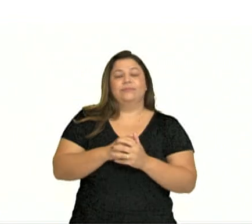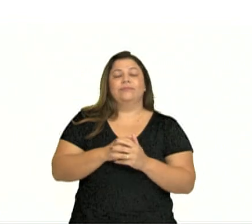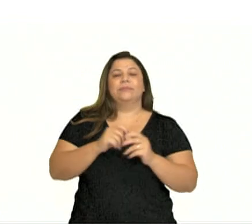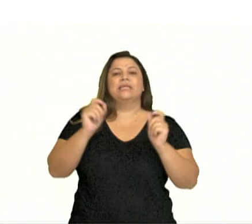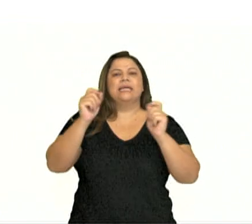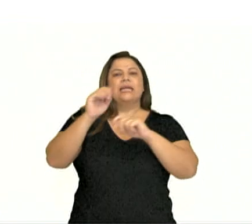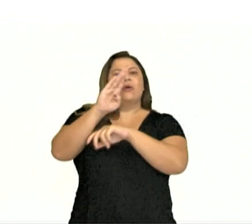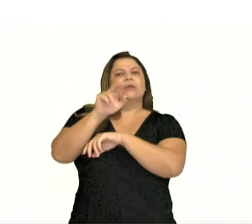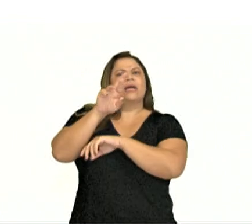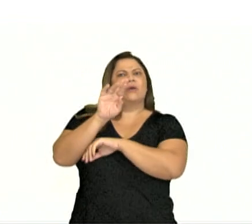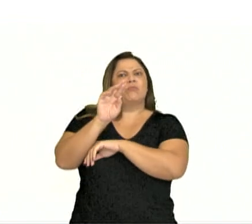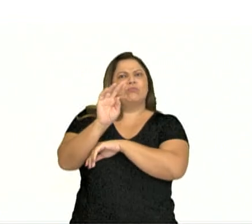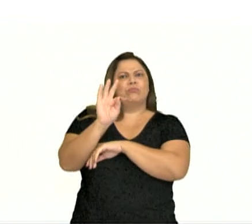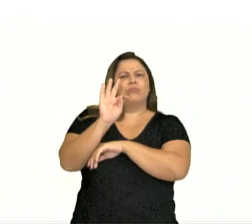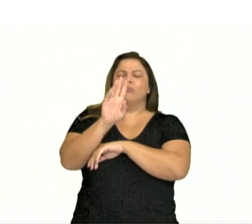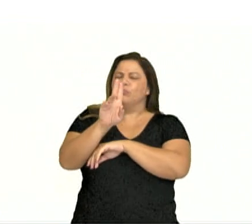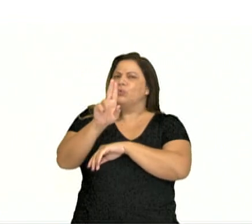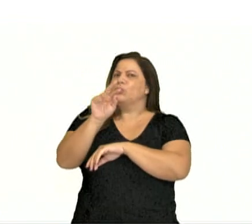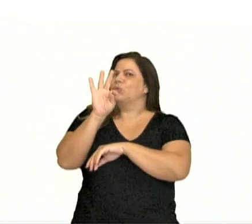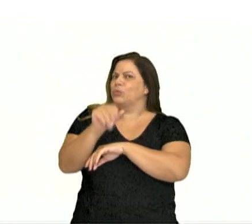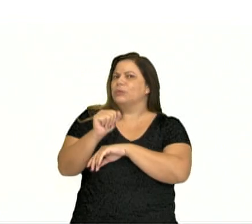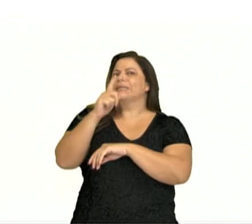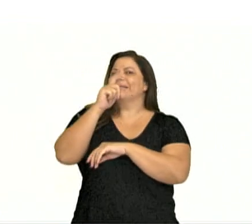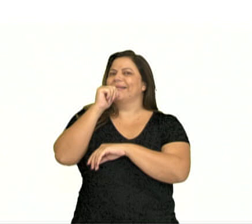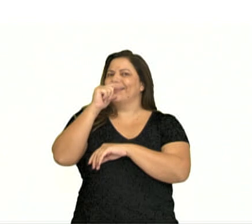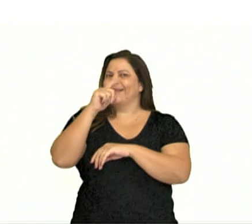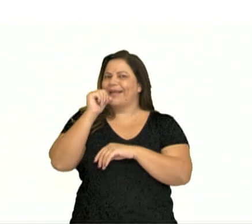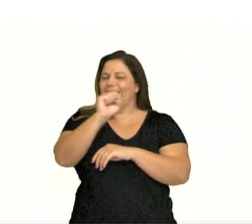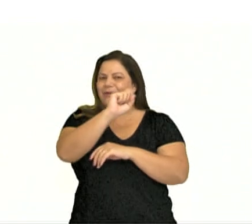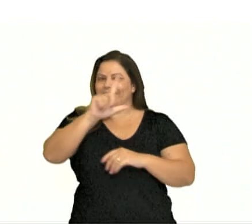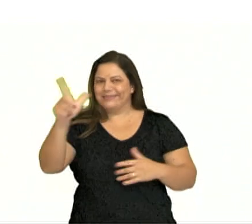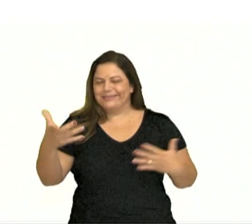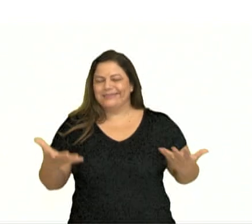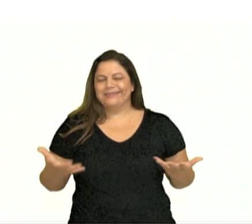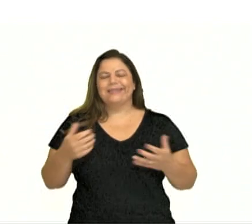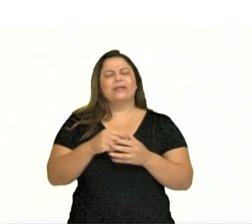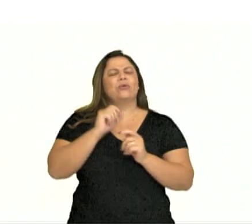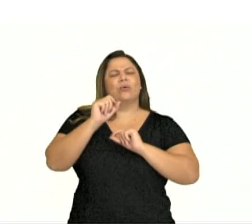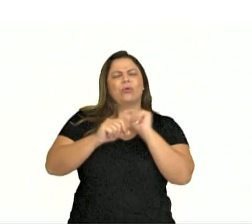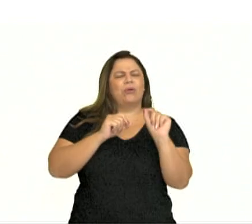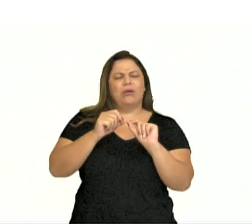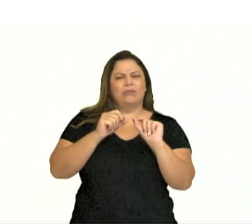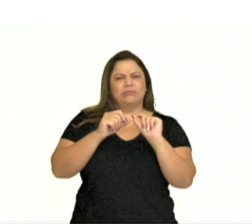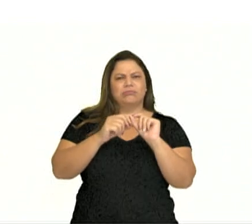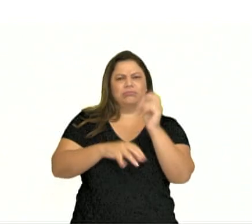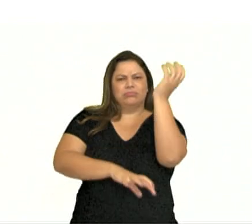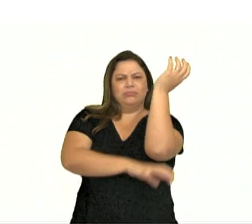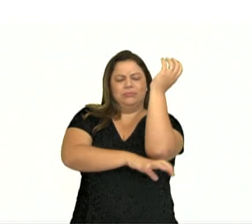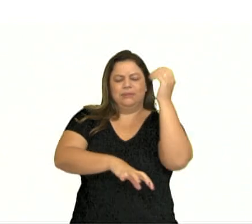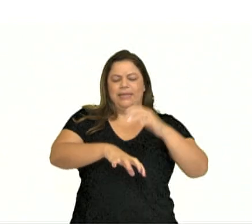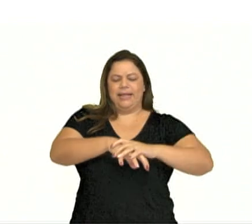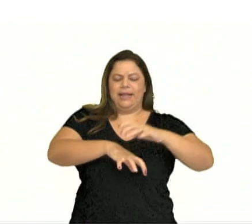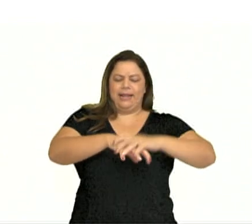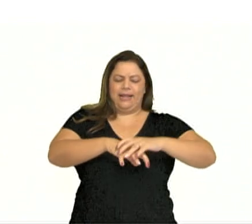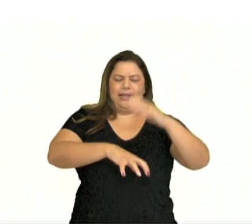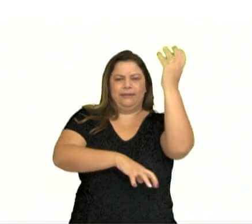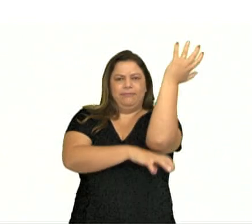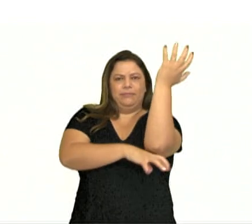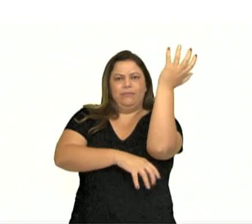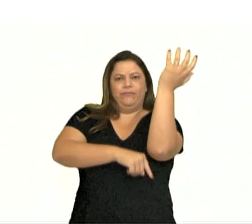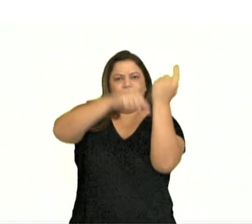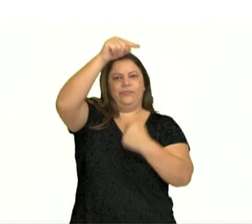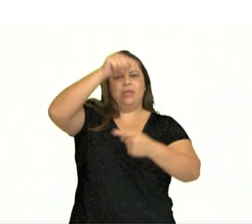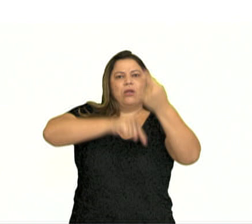bruta, que é rica em água e sais minerais. E qual é o sentido? Das raízes para todas as regiões da